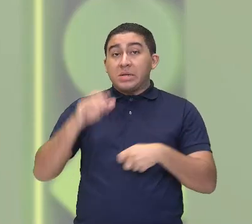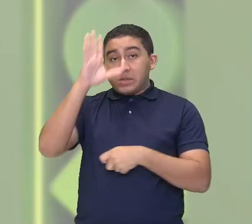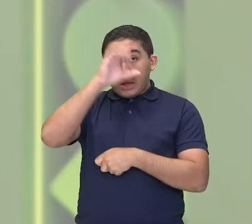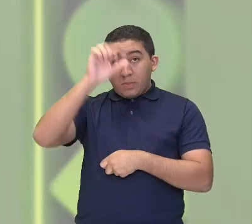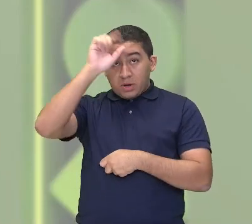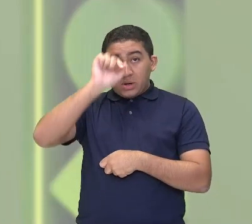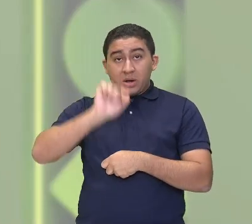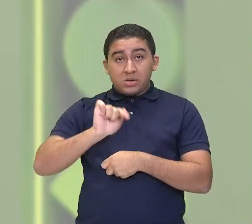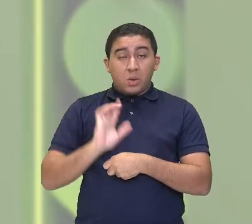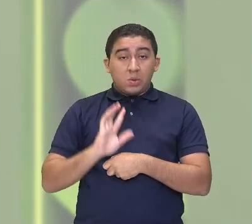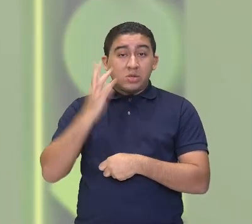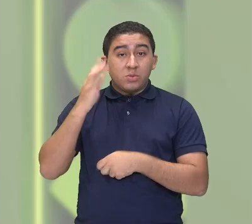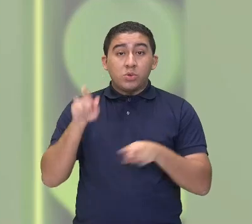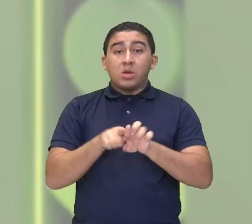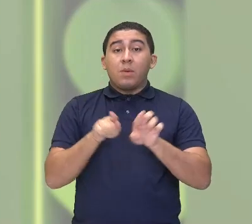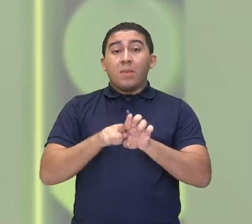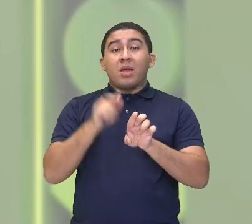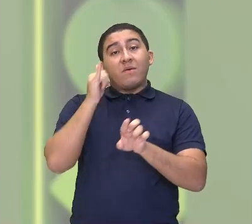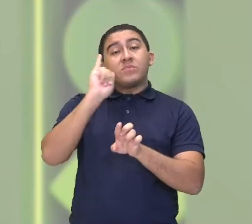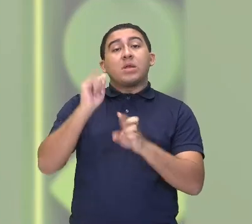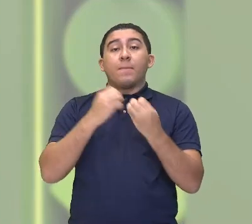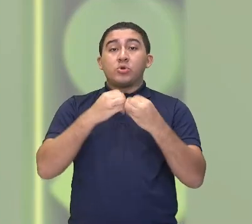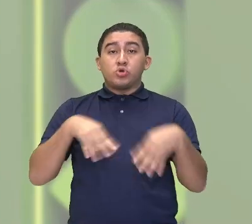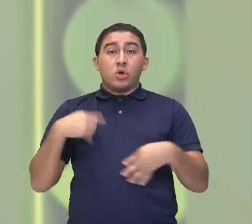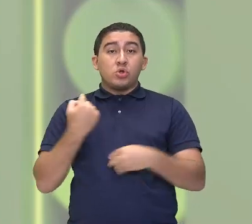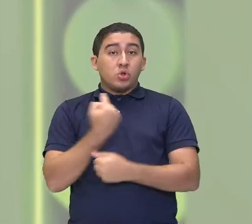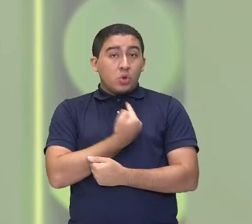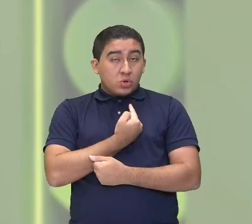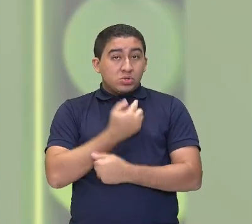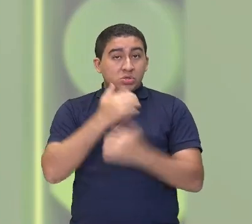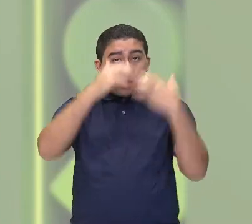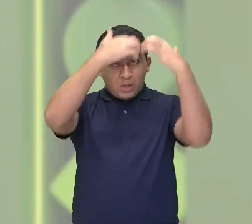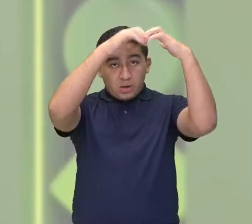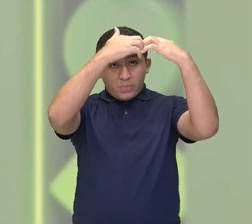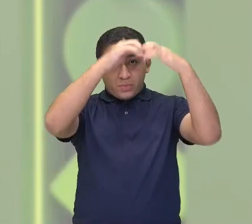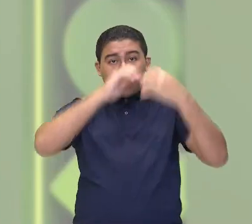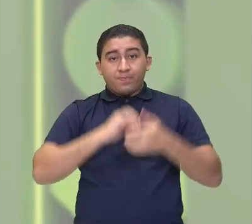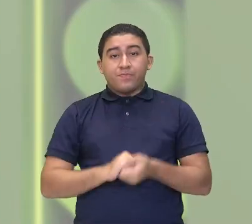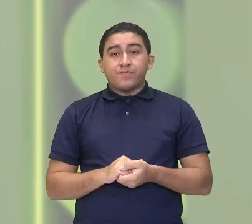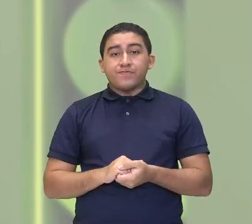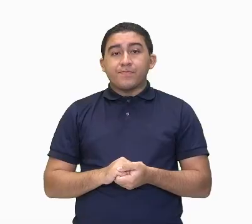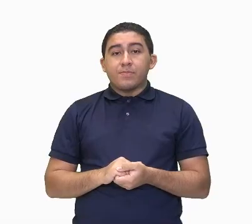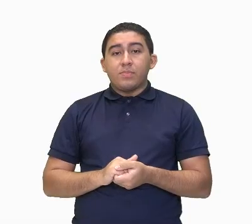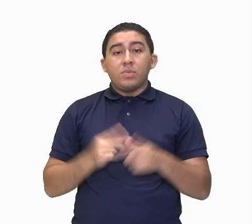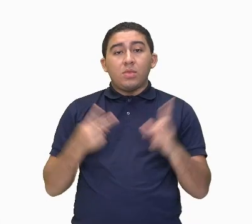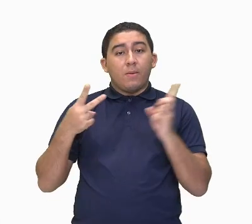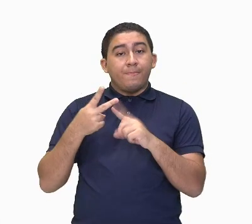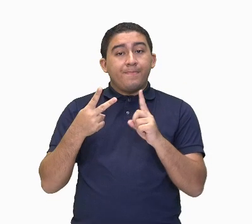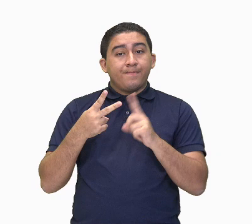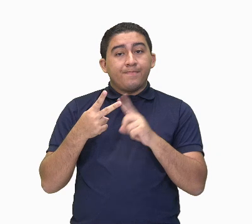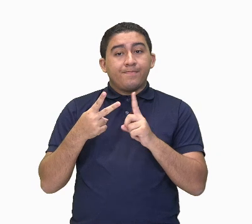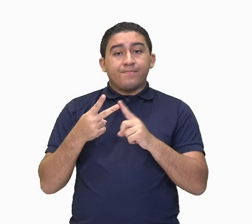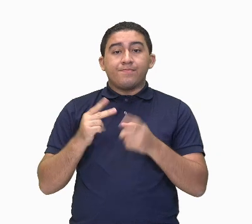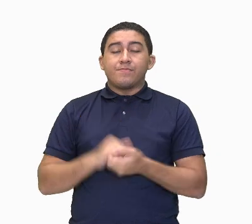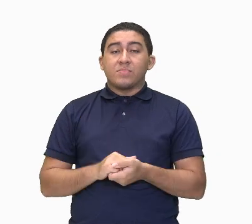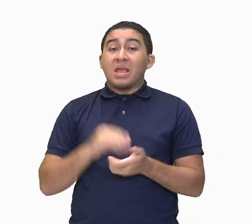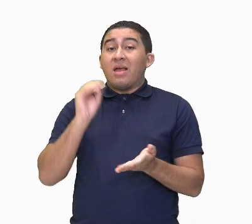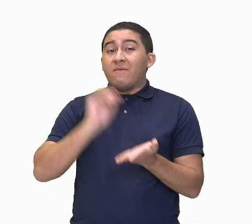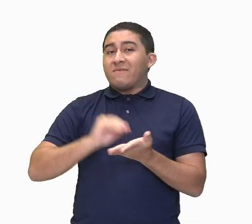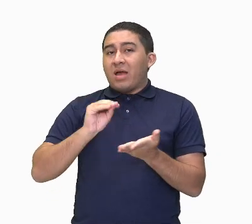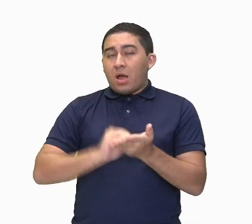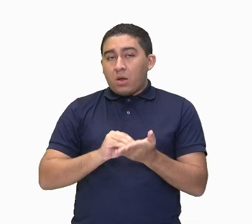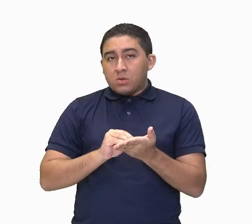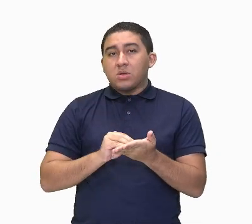essas situações para não prejudicar a nossa plasticidade neural. O que mais? O que a gente observou aí na nossa imagem? A falta de